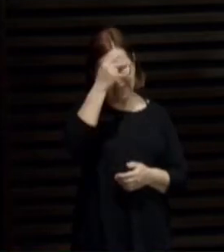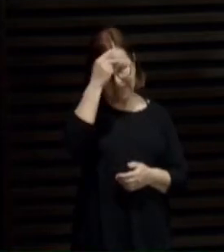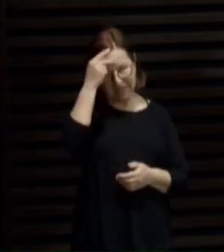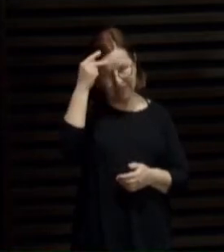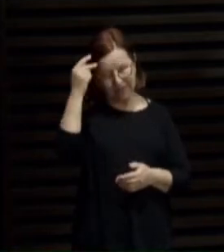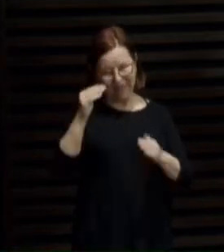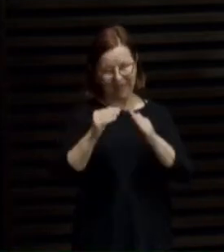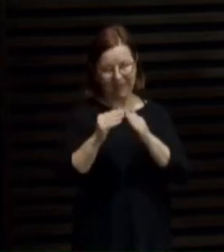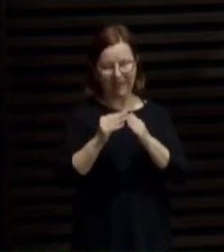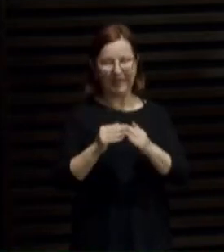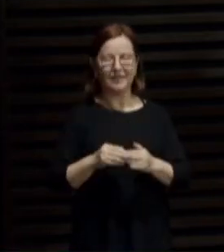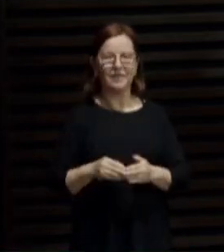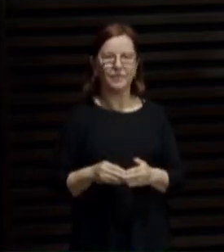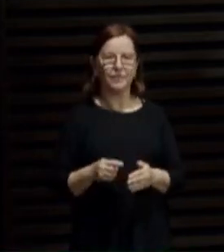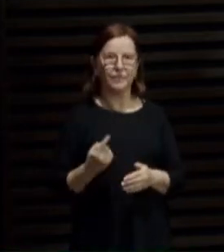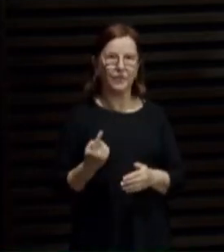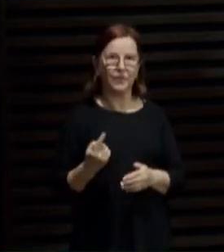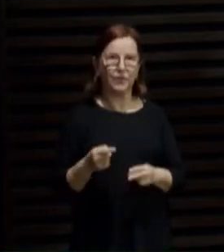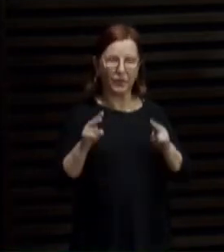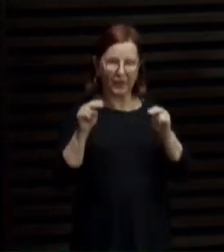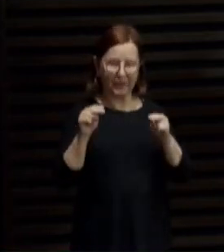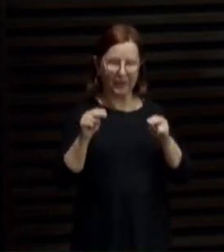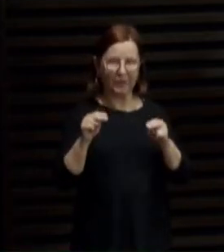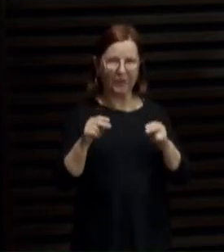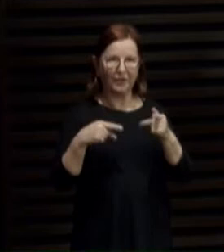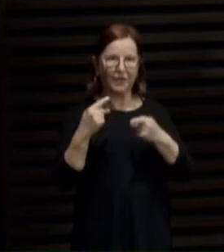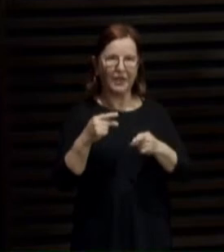era sobre a educação dos filhos,